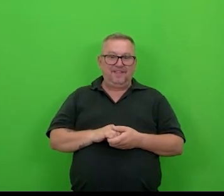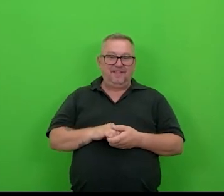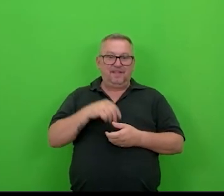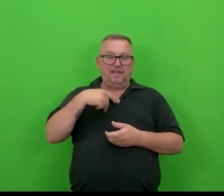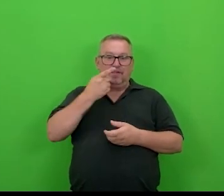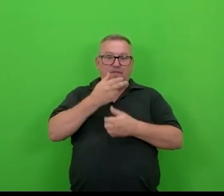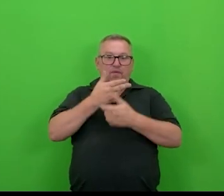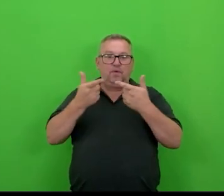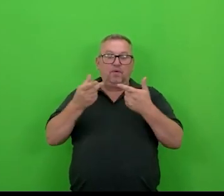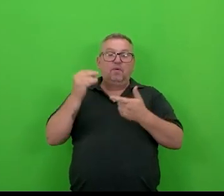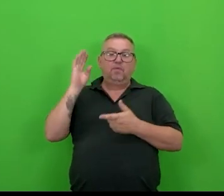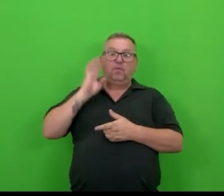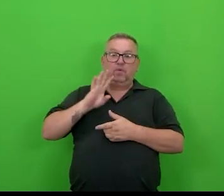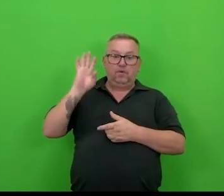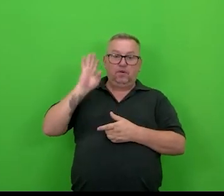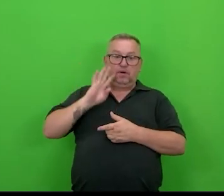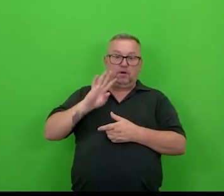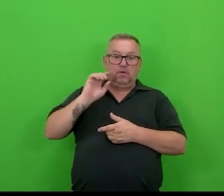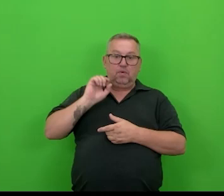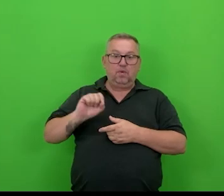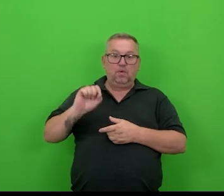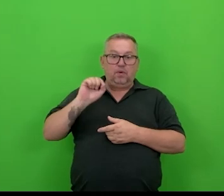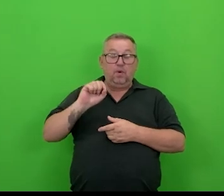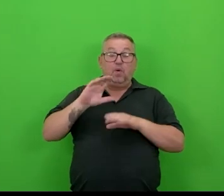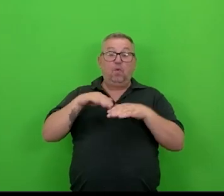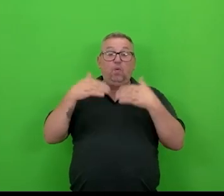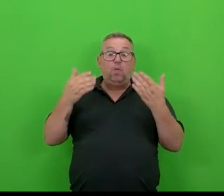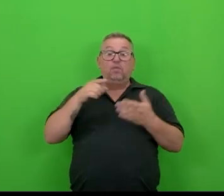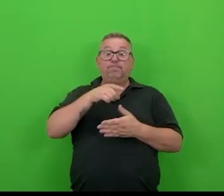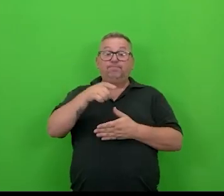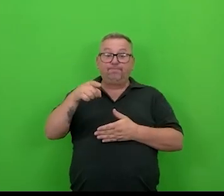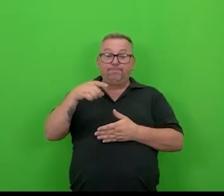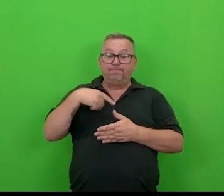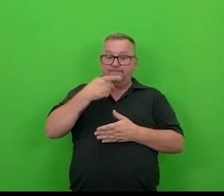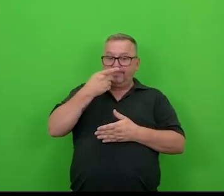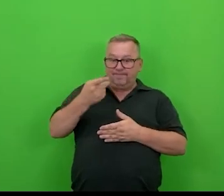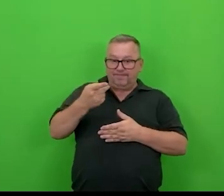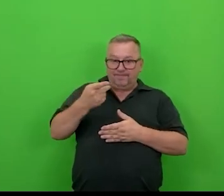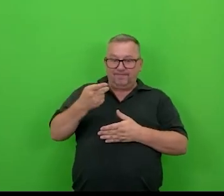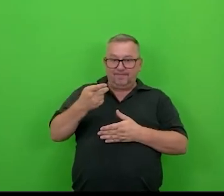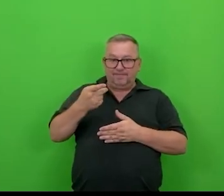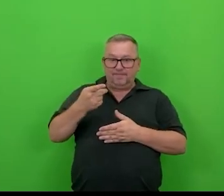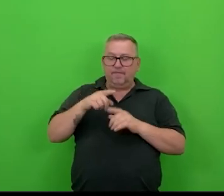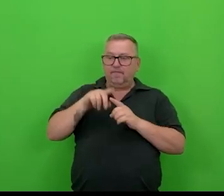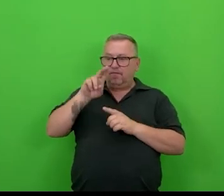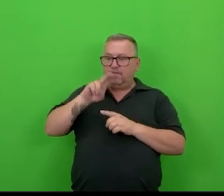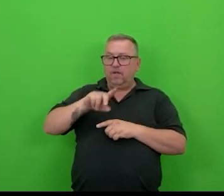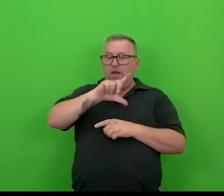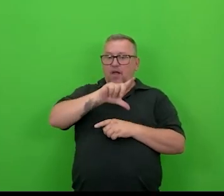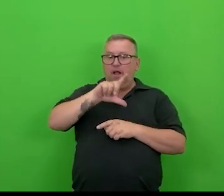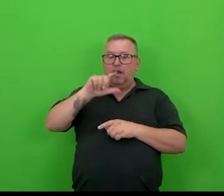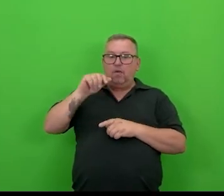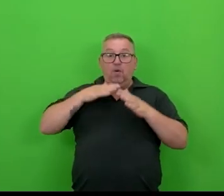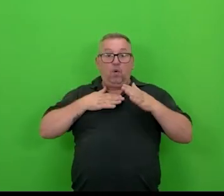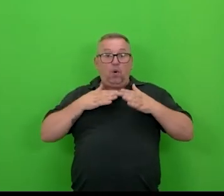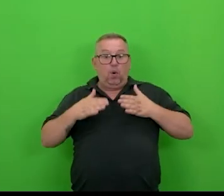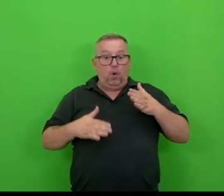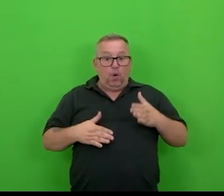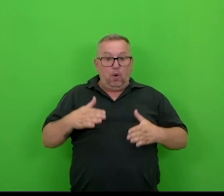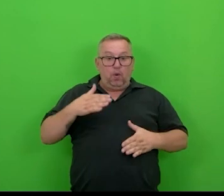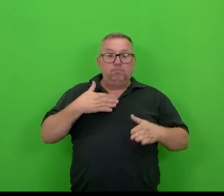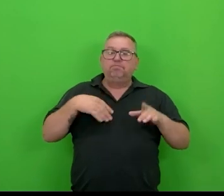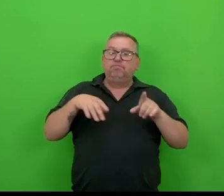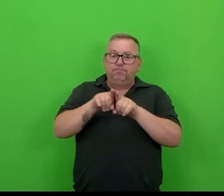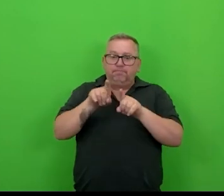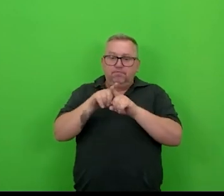Beleza. Ele falou uma coisa super legal, porque quando você fala, Russo, você usa a linguagem do corpo.